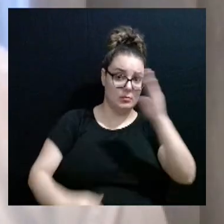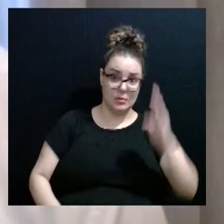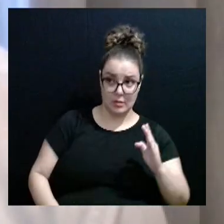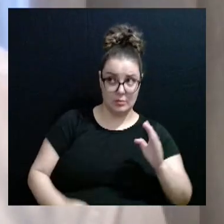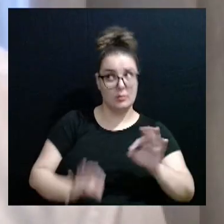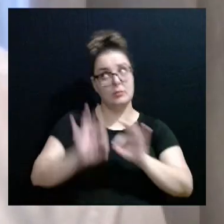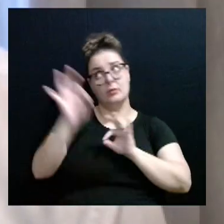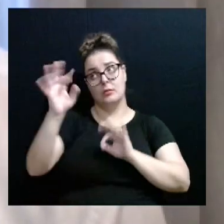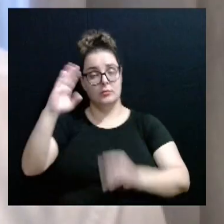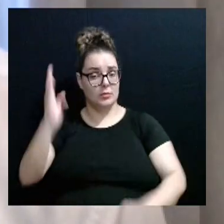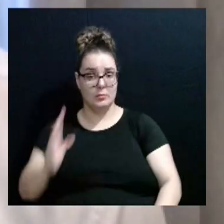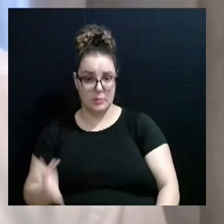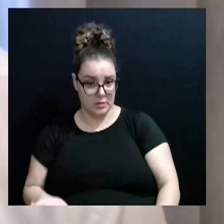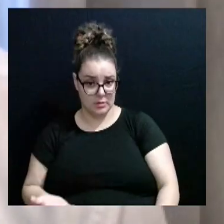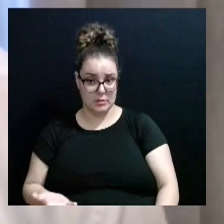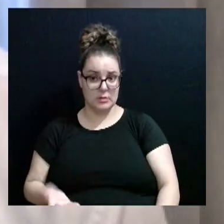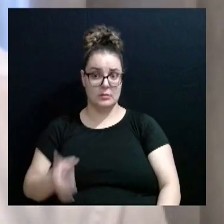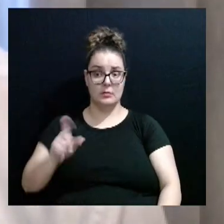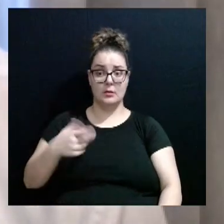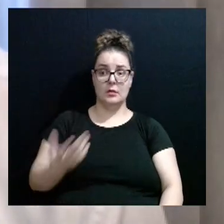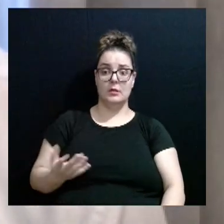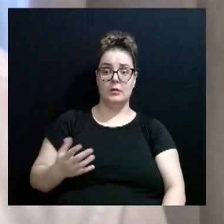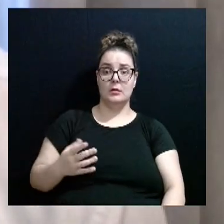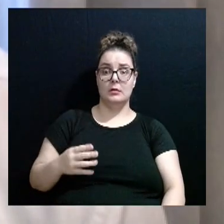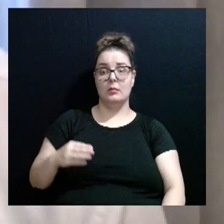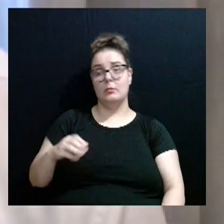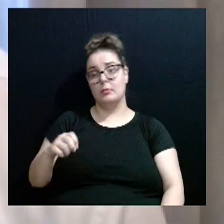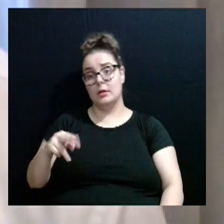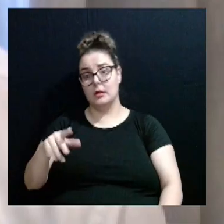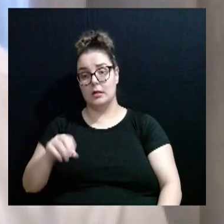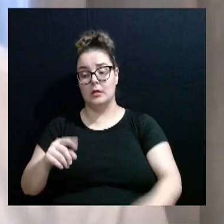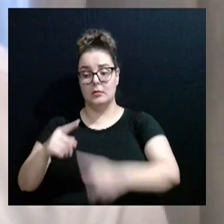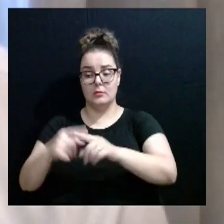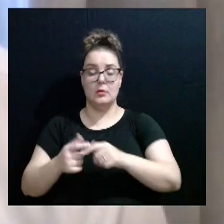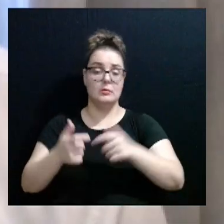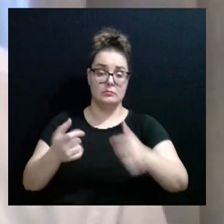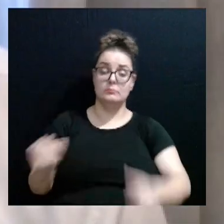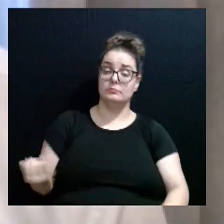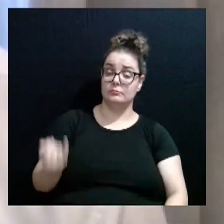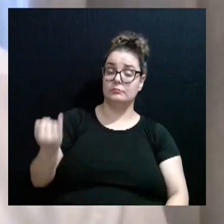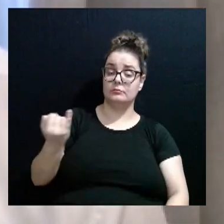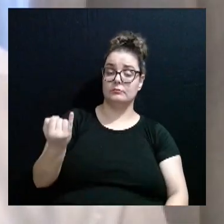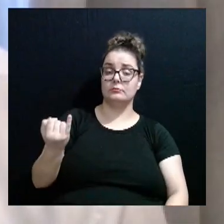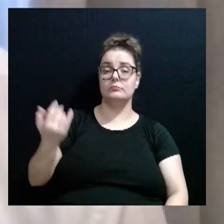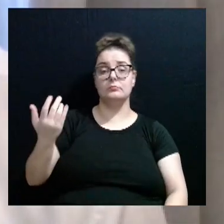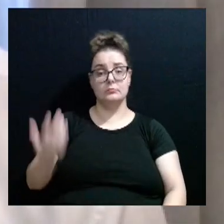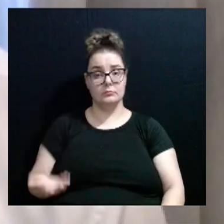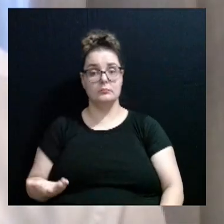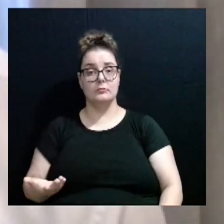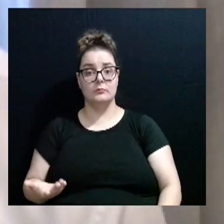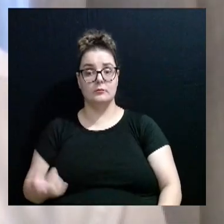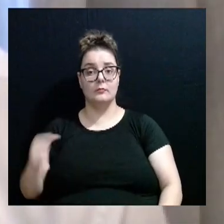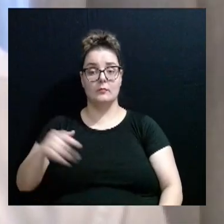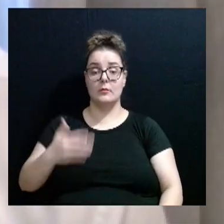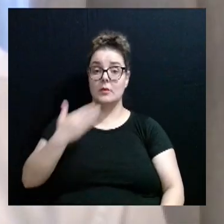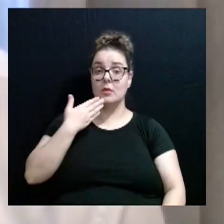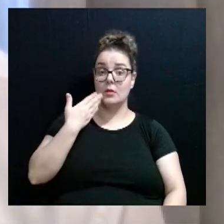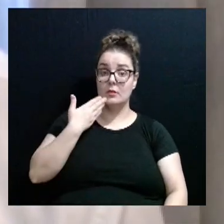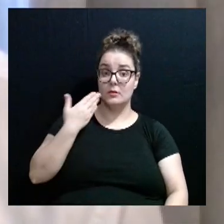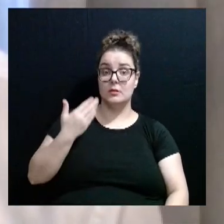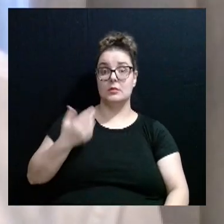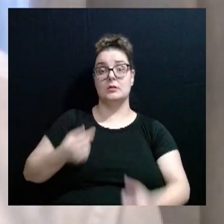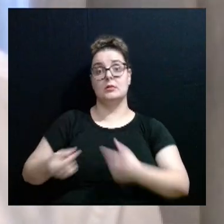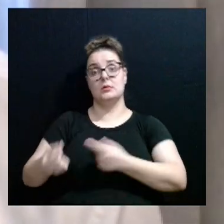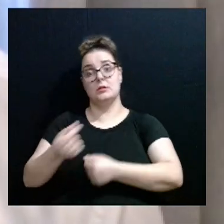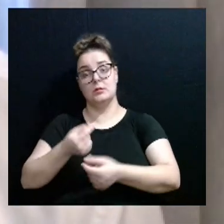são mercados em que você tem um nível de competição importante. Essa facilitação do comércio deveria